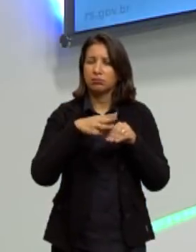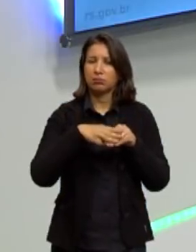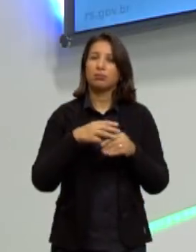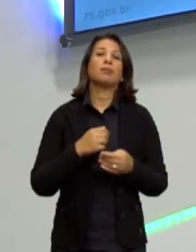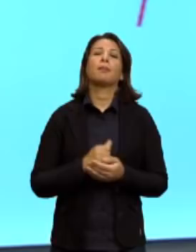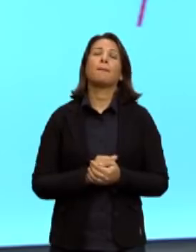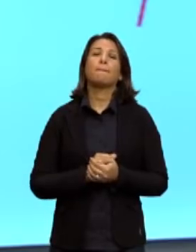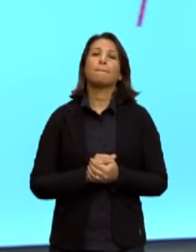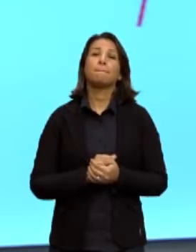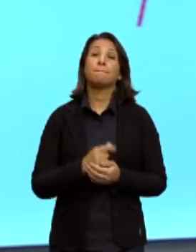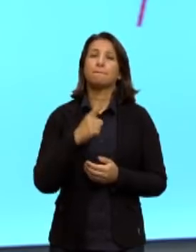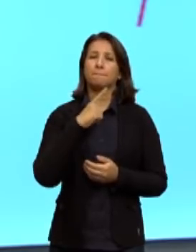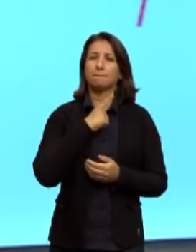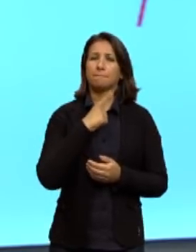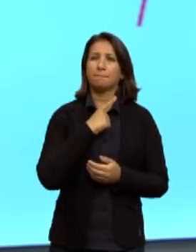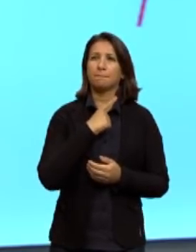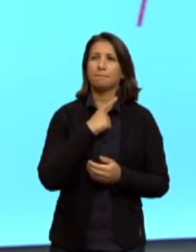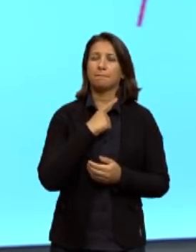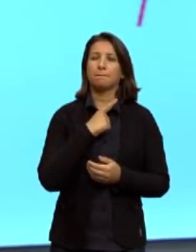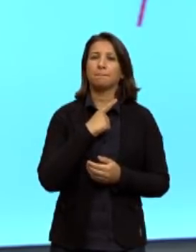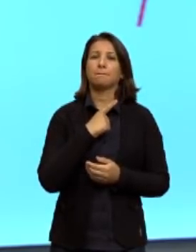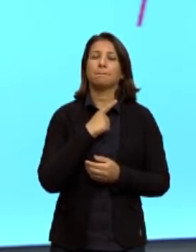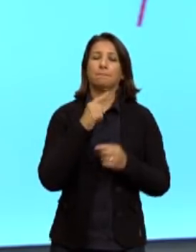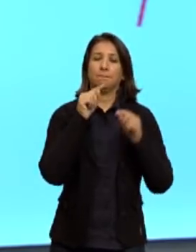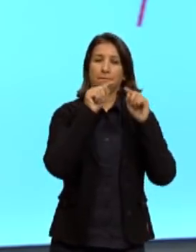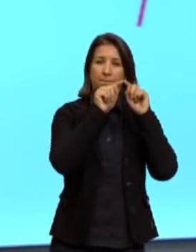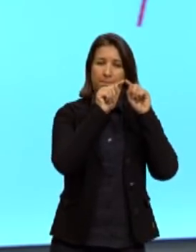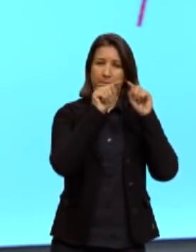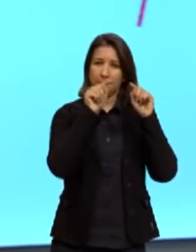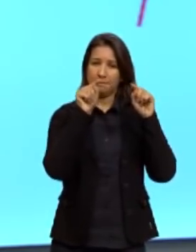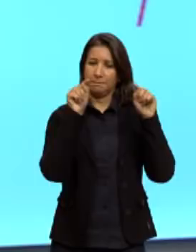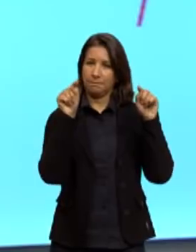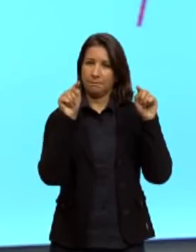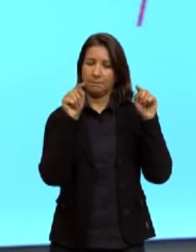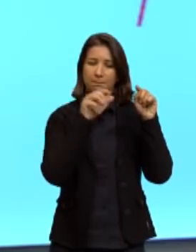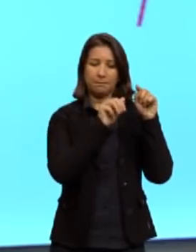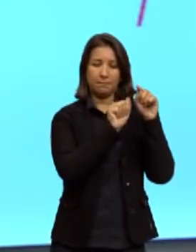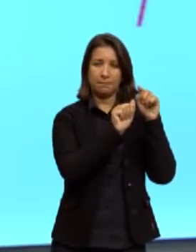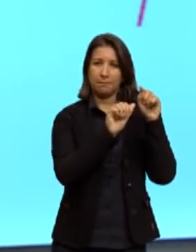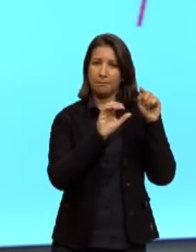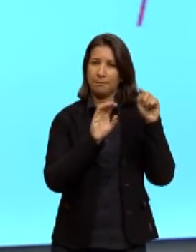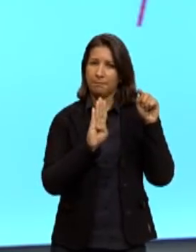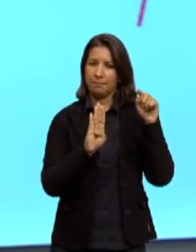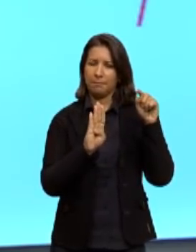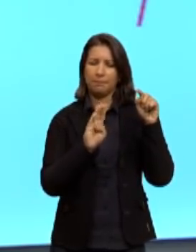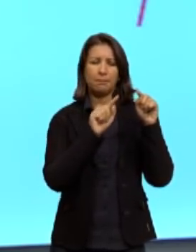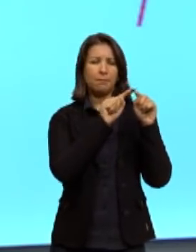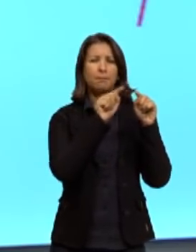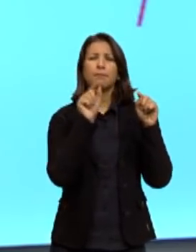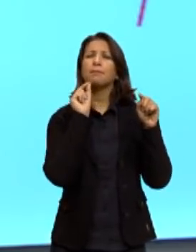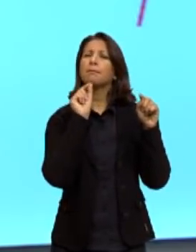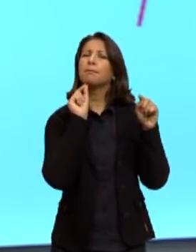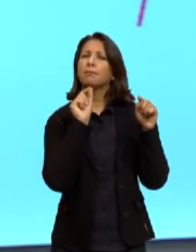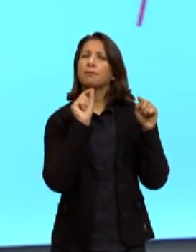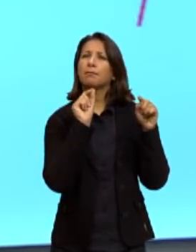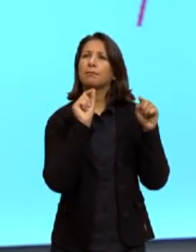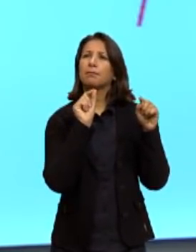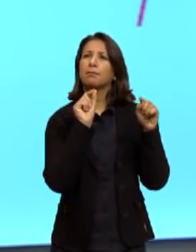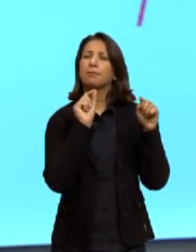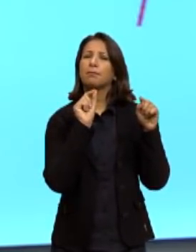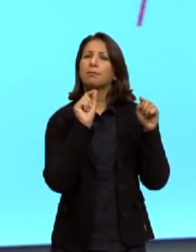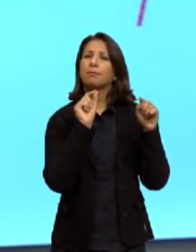então eu tenho aqui um traço colocado em cima do ab vamos lembrar disso o que que é o